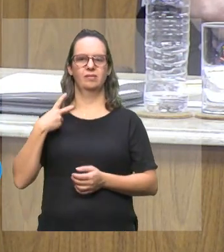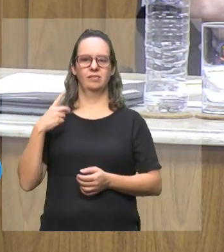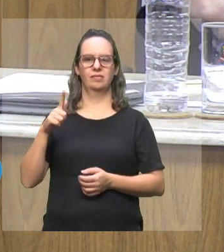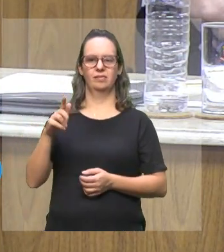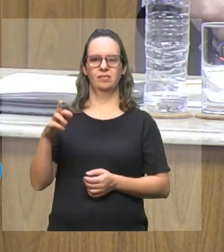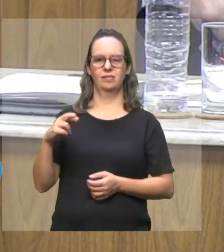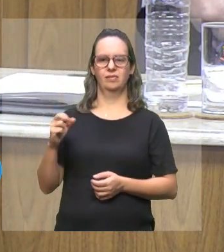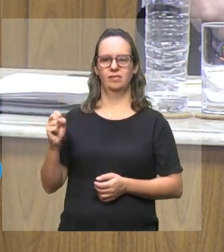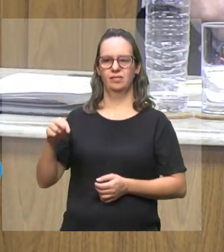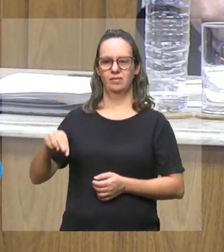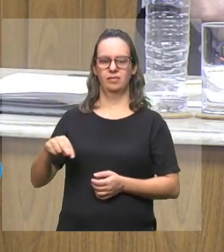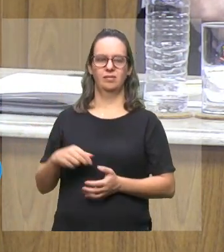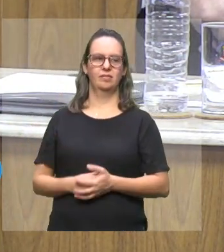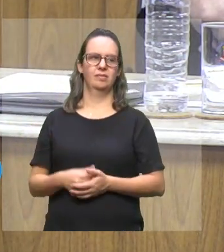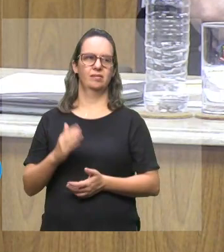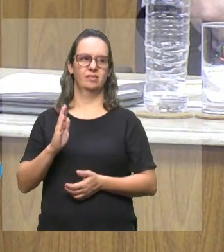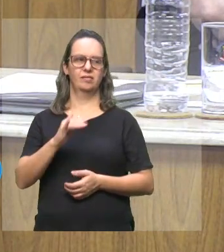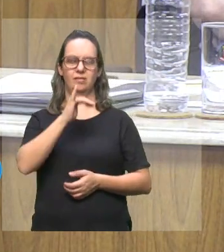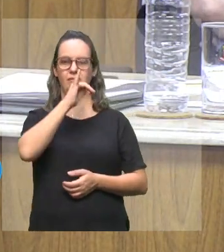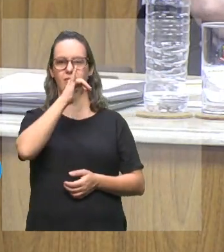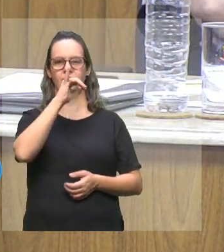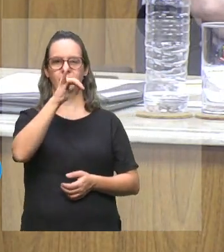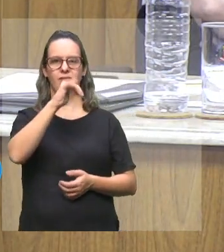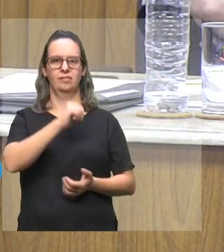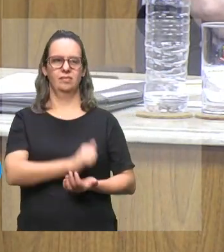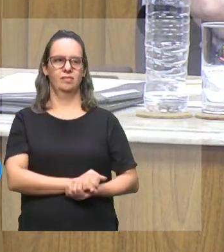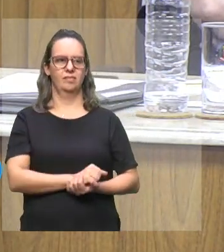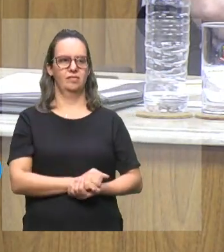Gerson mencionou sobre